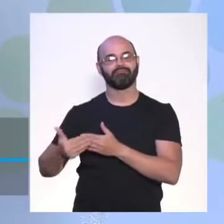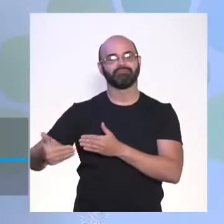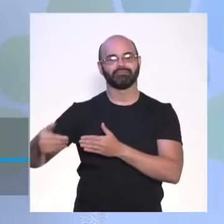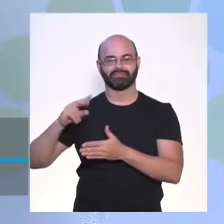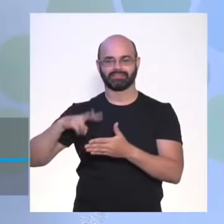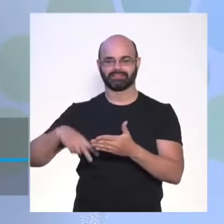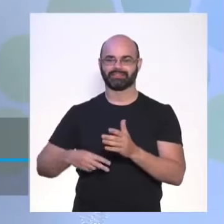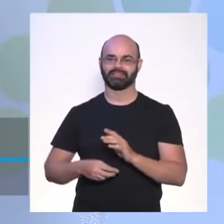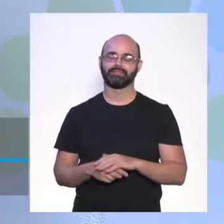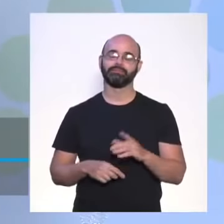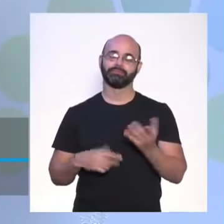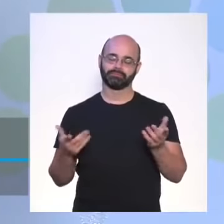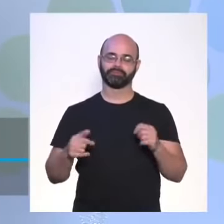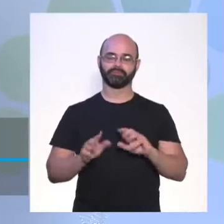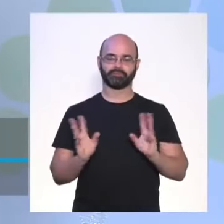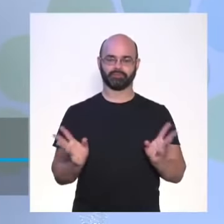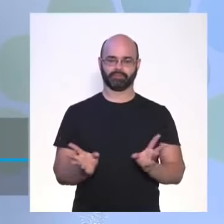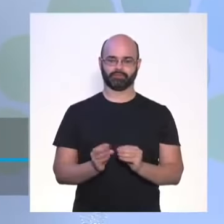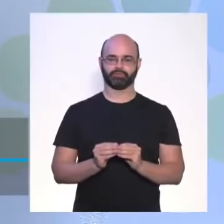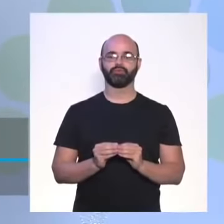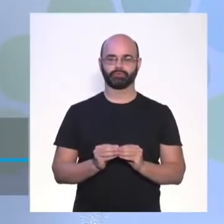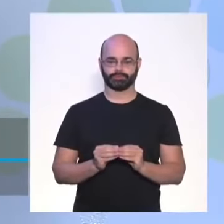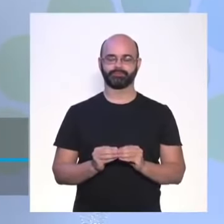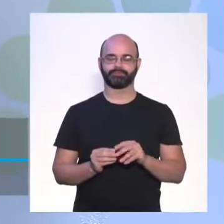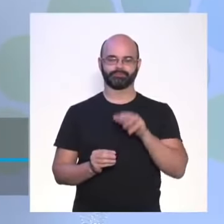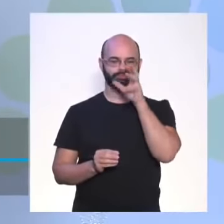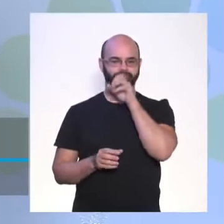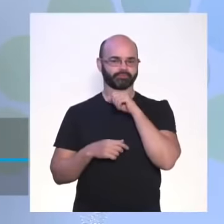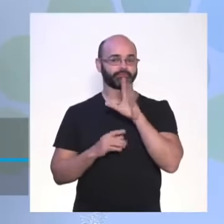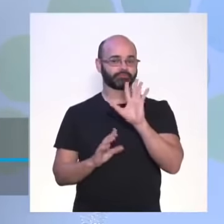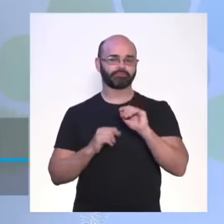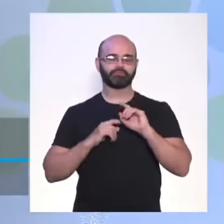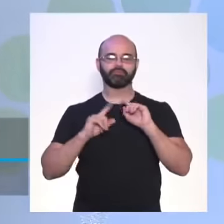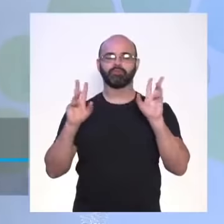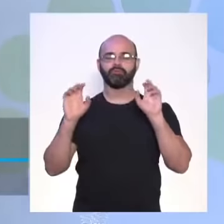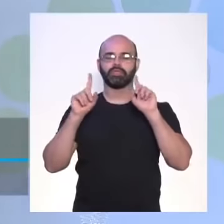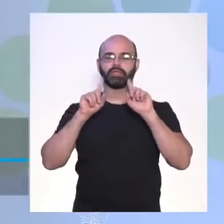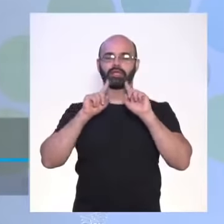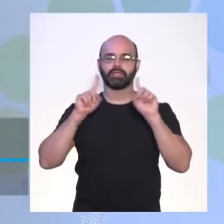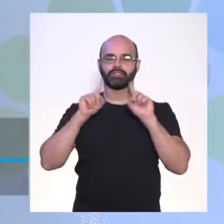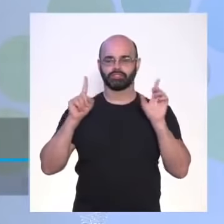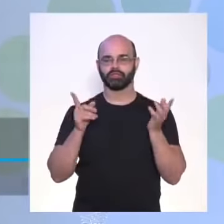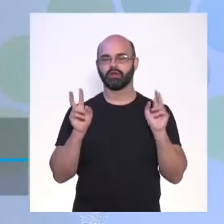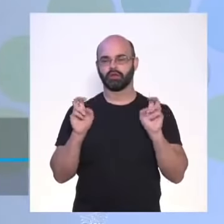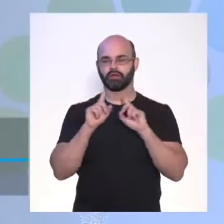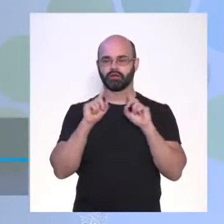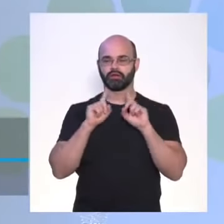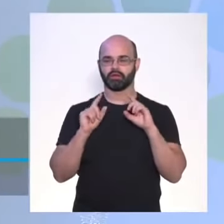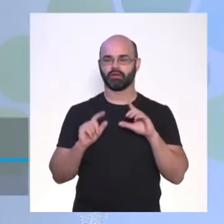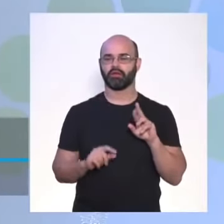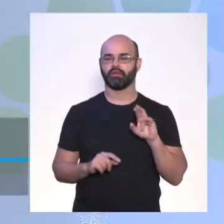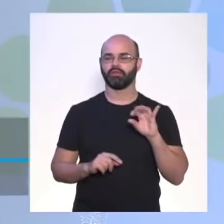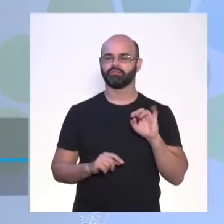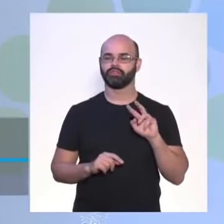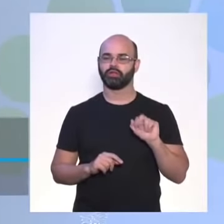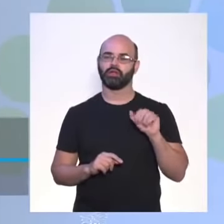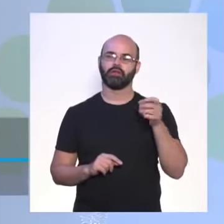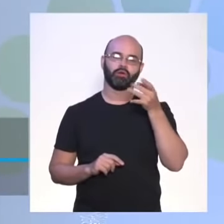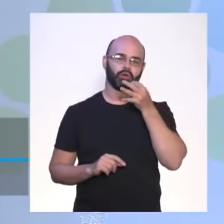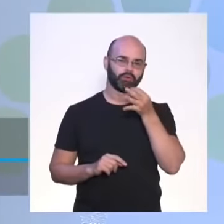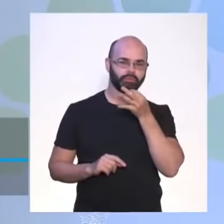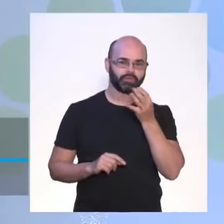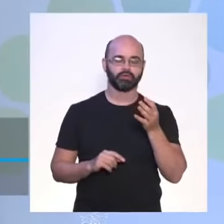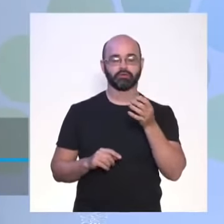está trabalhando um resumo complementando aí com uma crítica né então não apenas você nos contar né sobre